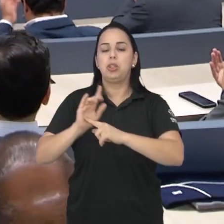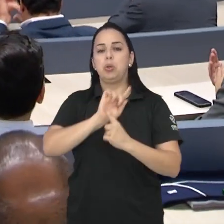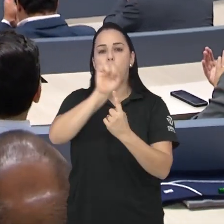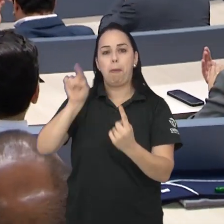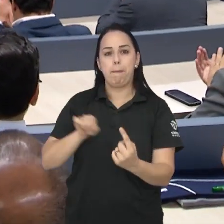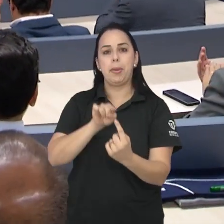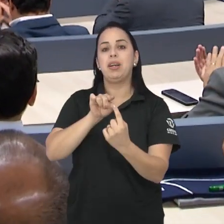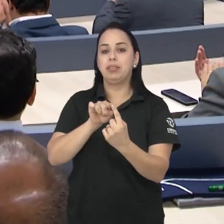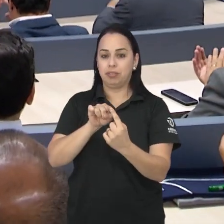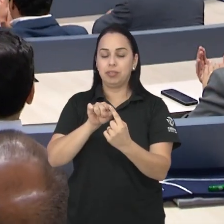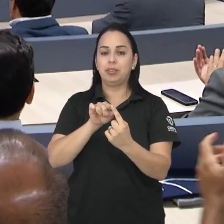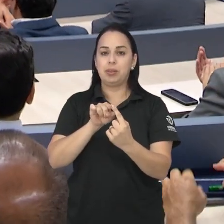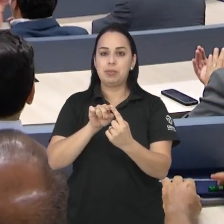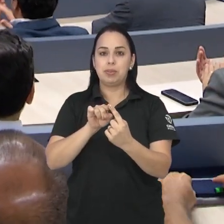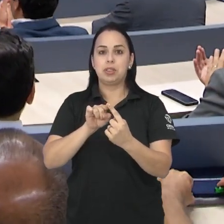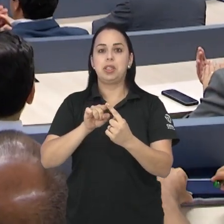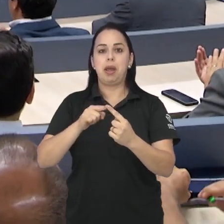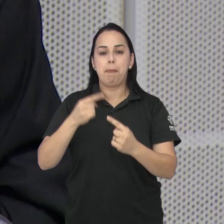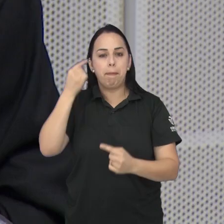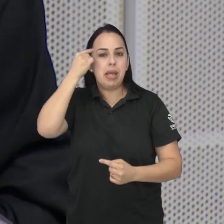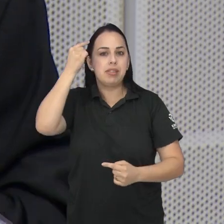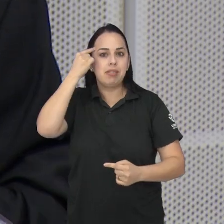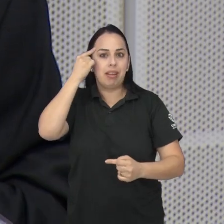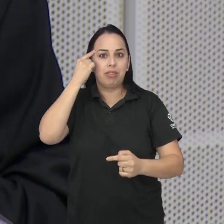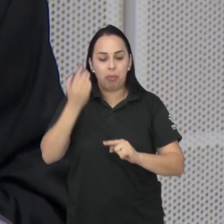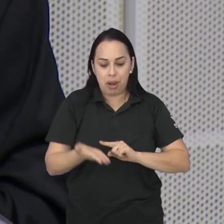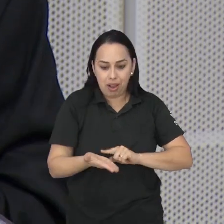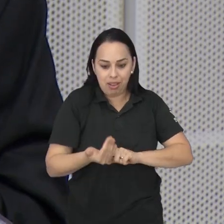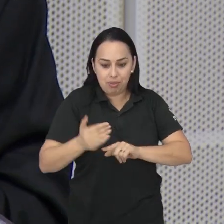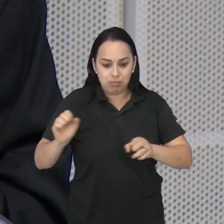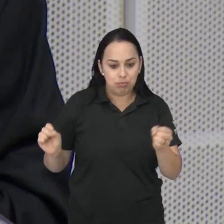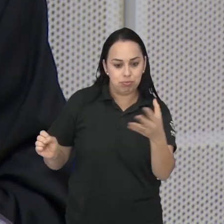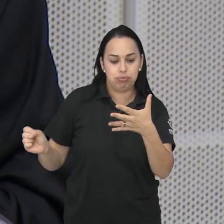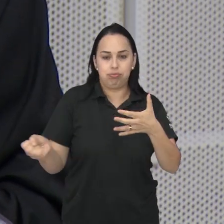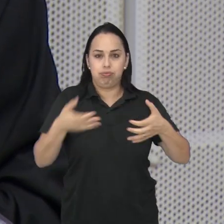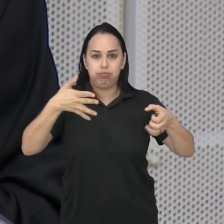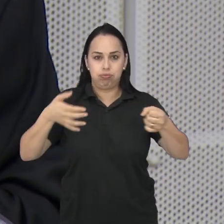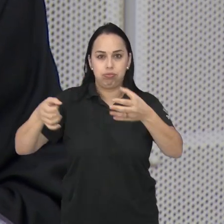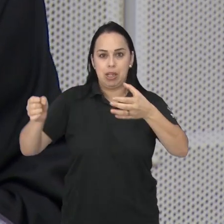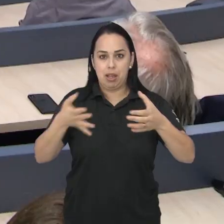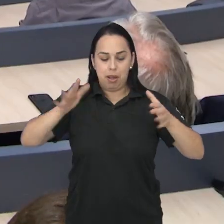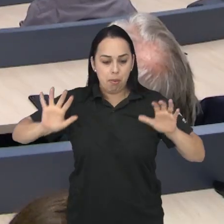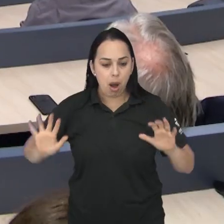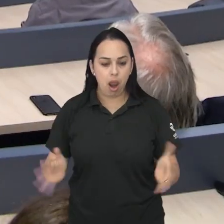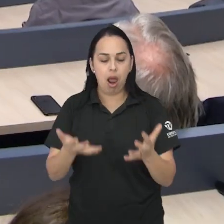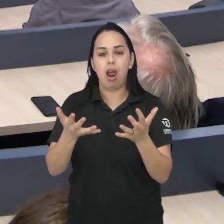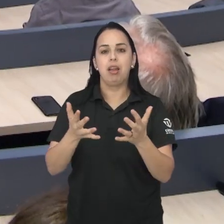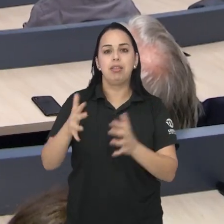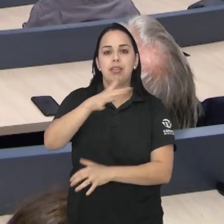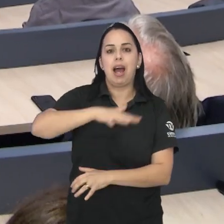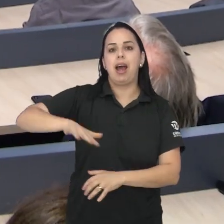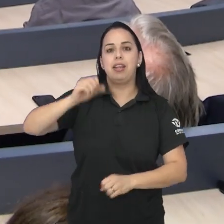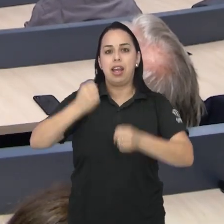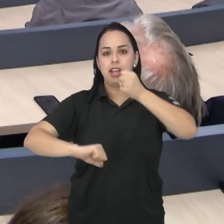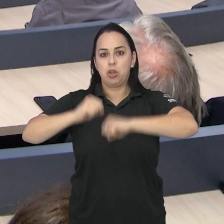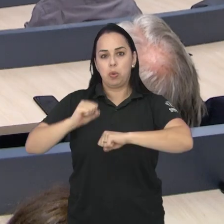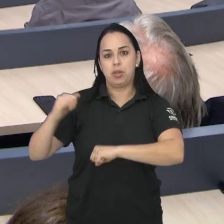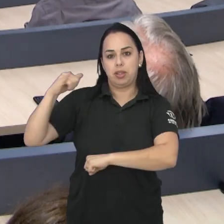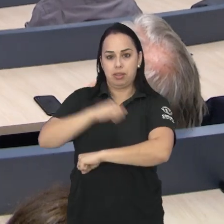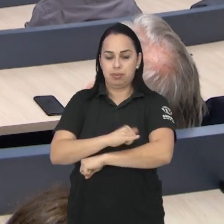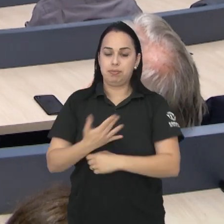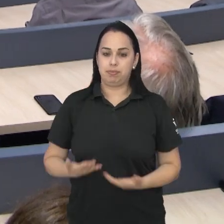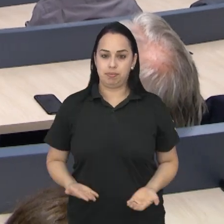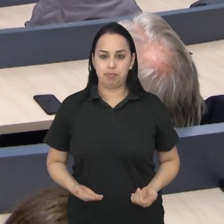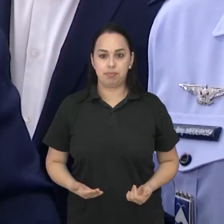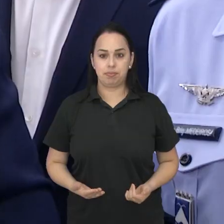Tecnologia Aeronáutica, e terá como objetivo trabalhar em avanços científicos e tecnológicos para o fomento da indústria